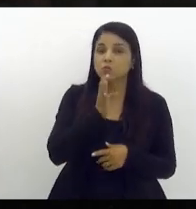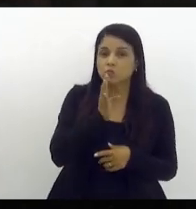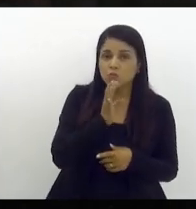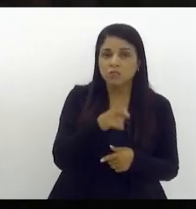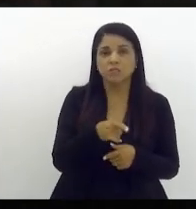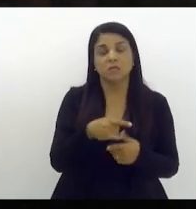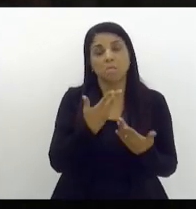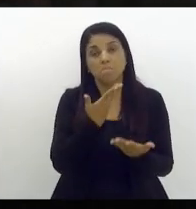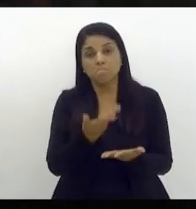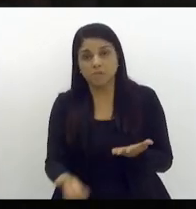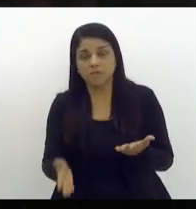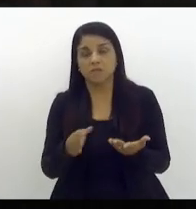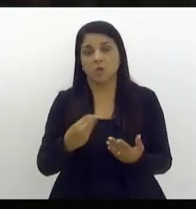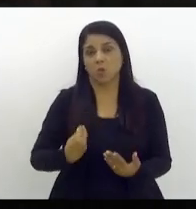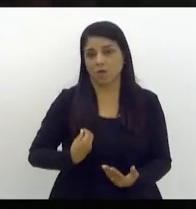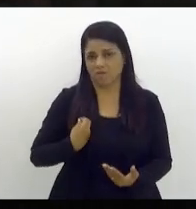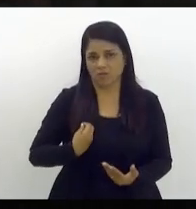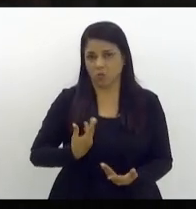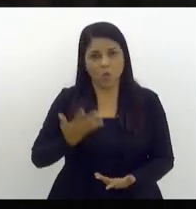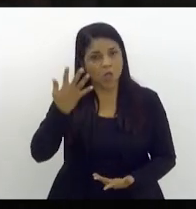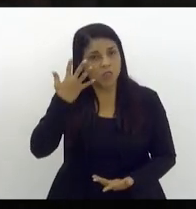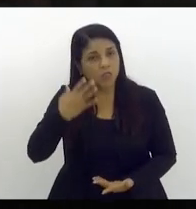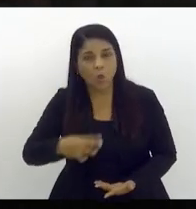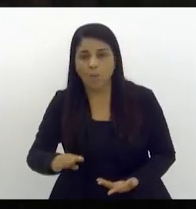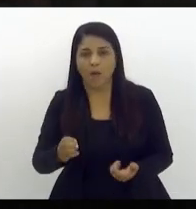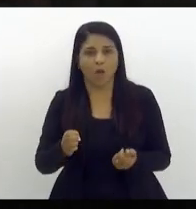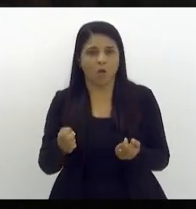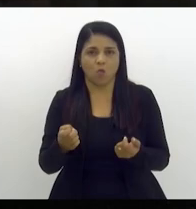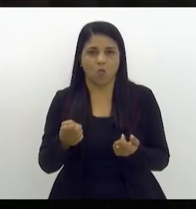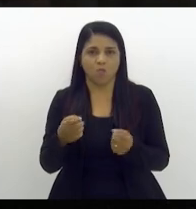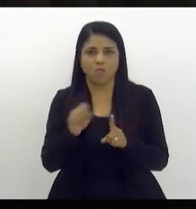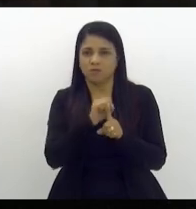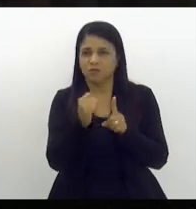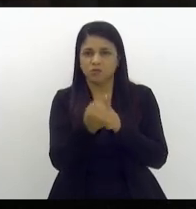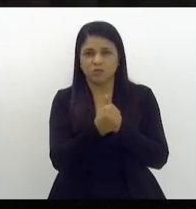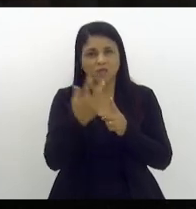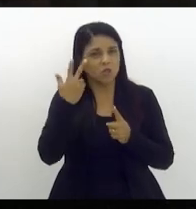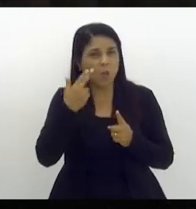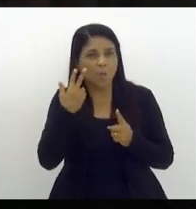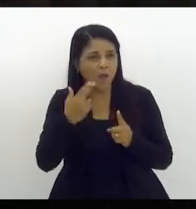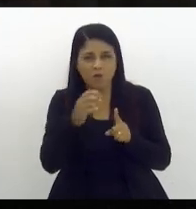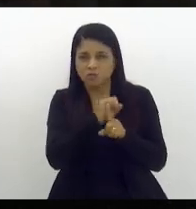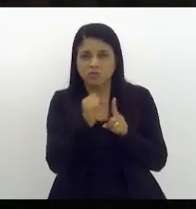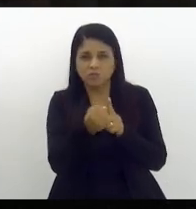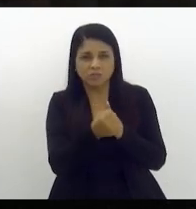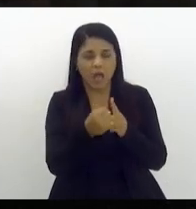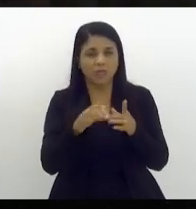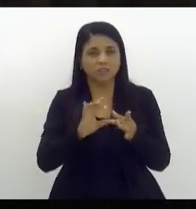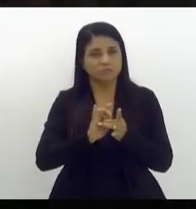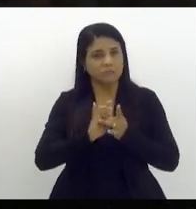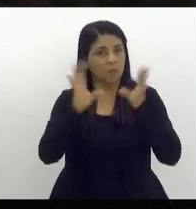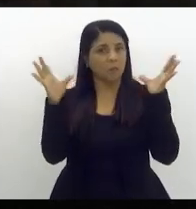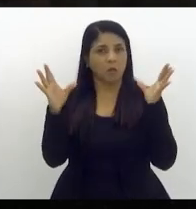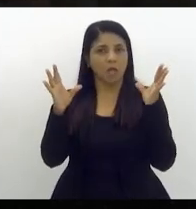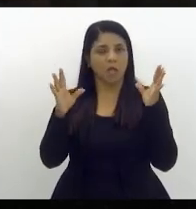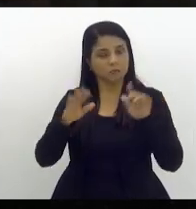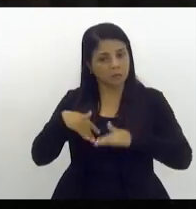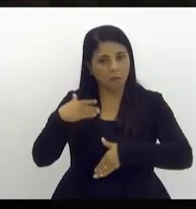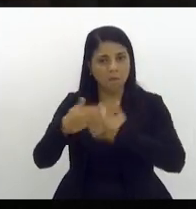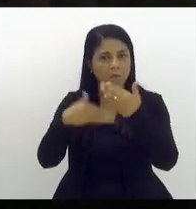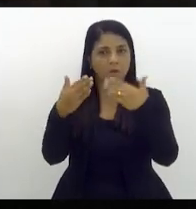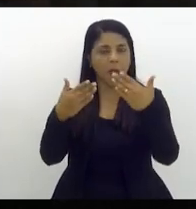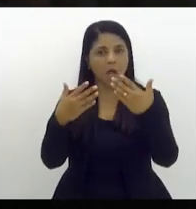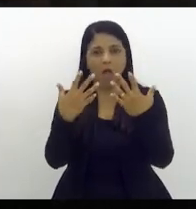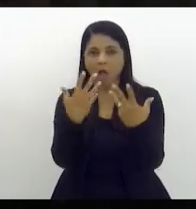uma vida. Não é normal uma sociedade que se pretende democrática, em progresso, matar a